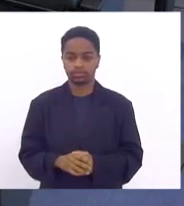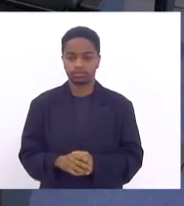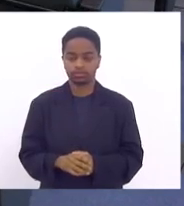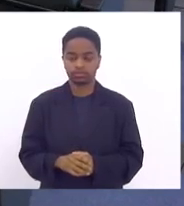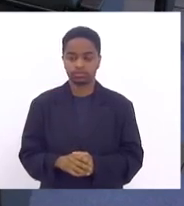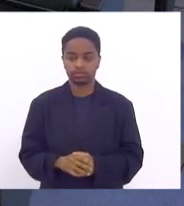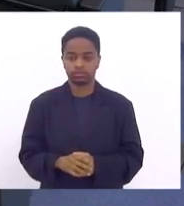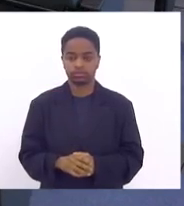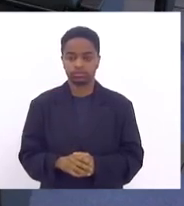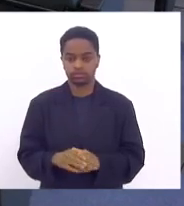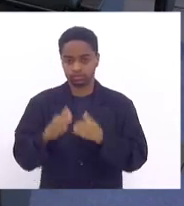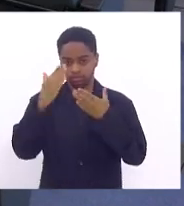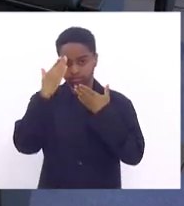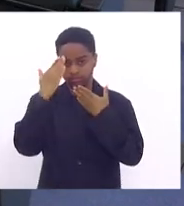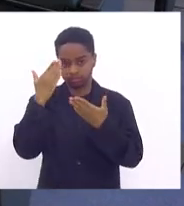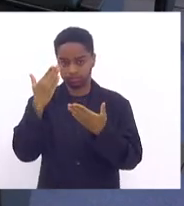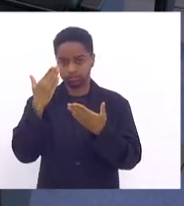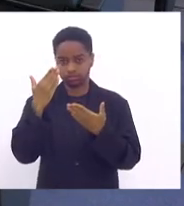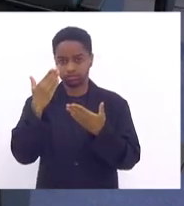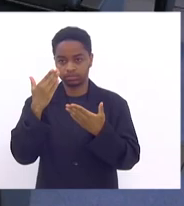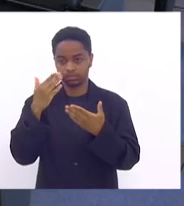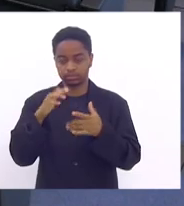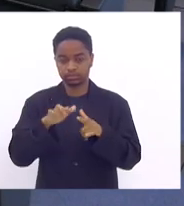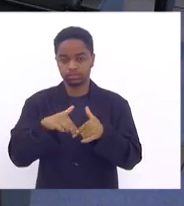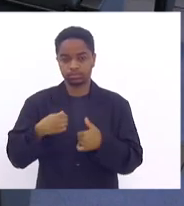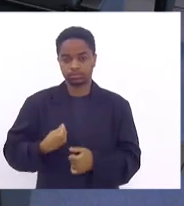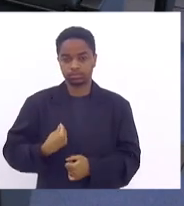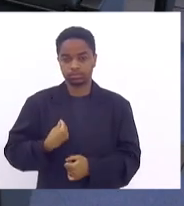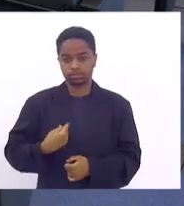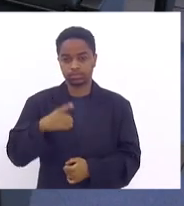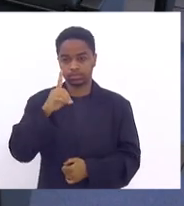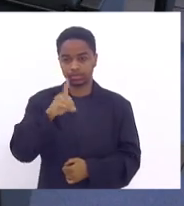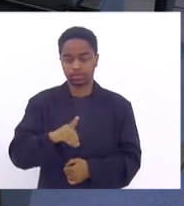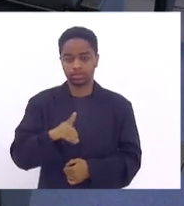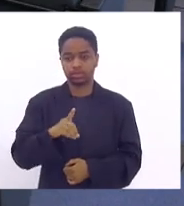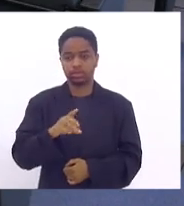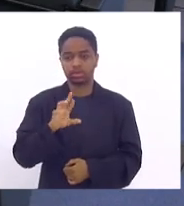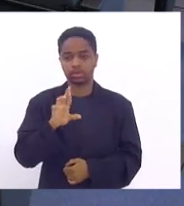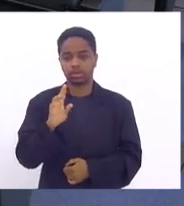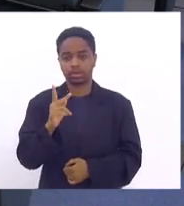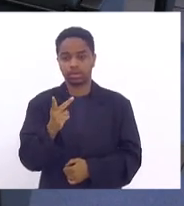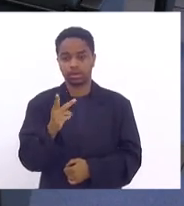Linhares agradecimentos pelaa deurs